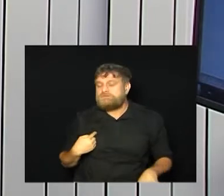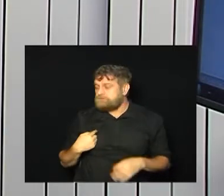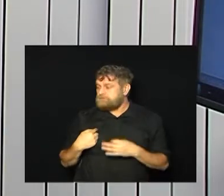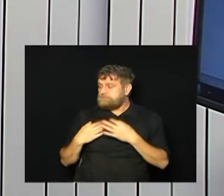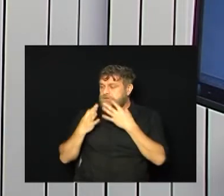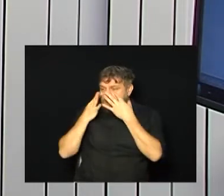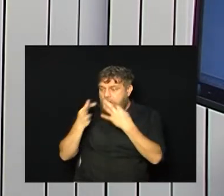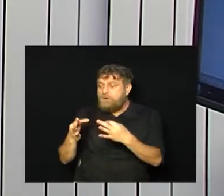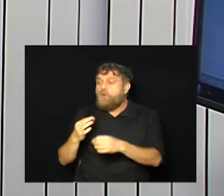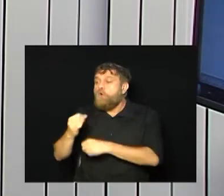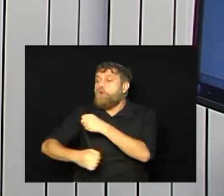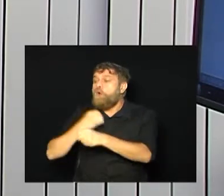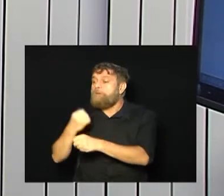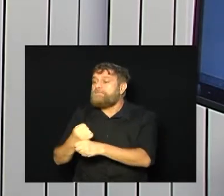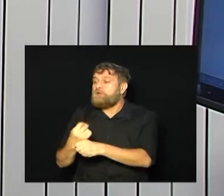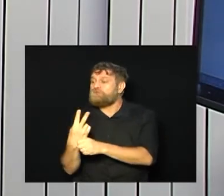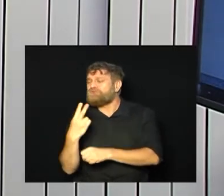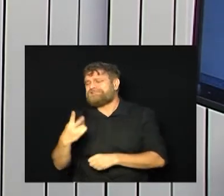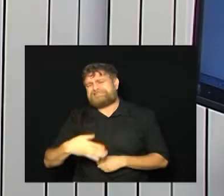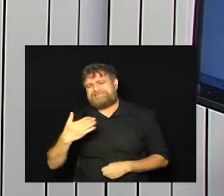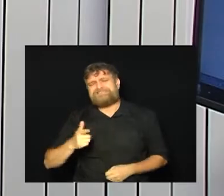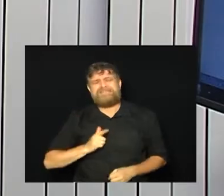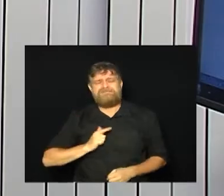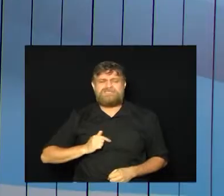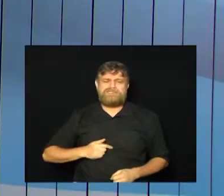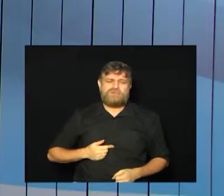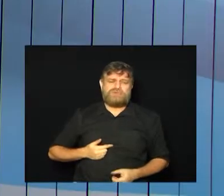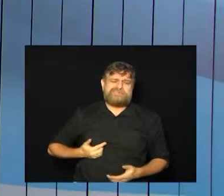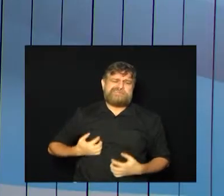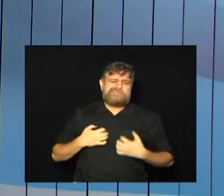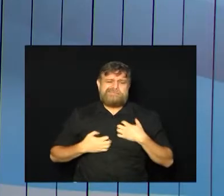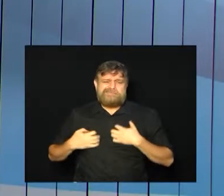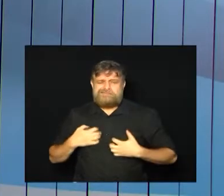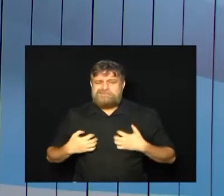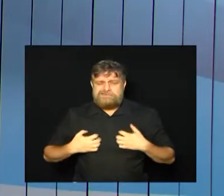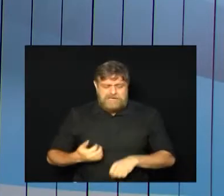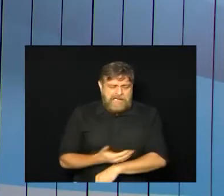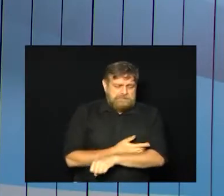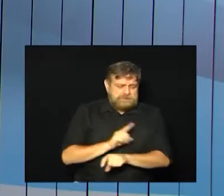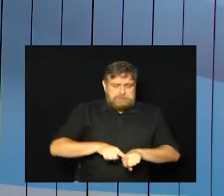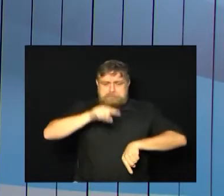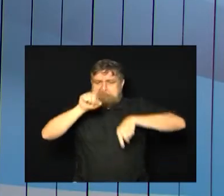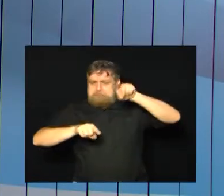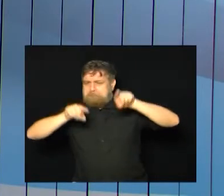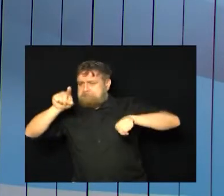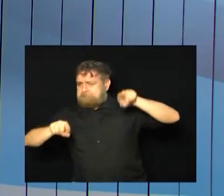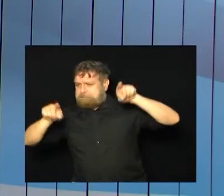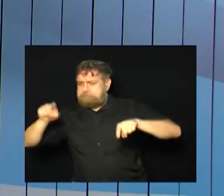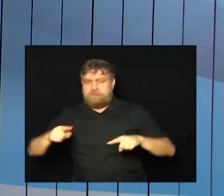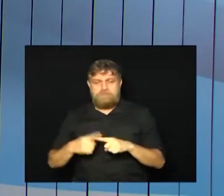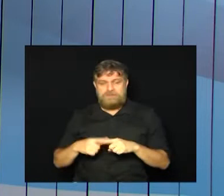2 anos de muitos imprevistos que nós temos, daquela montanha-russa de altos e baixos, já que neste ano